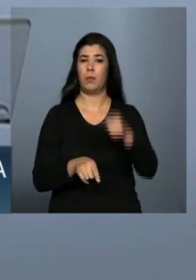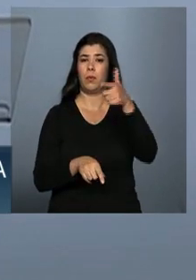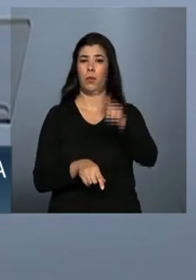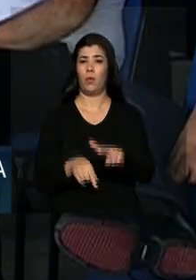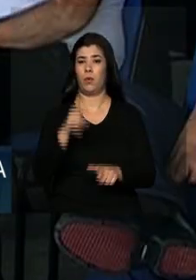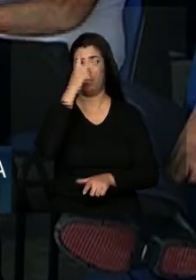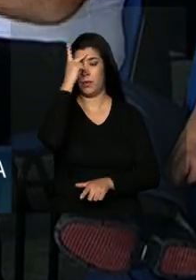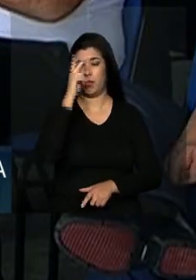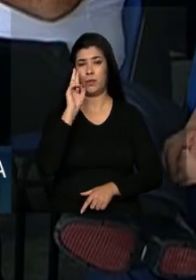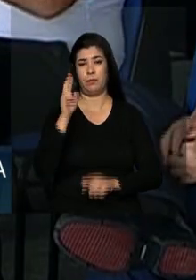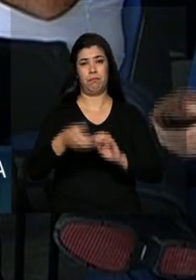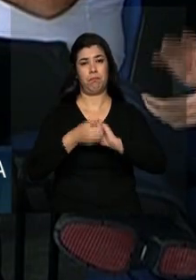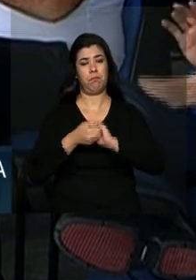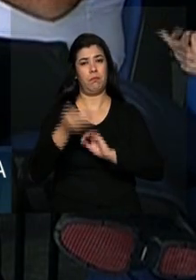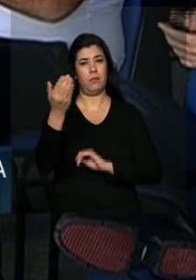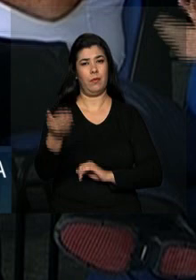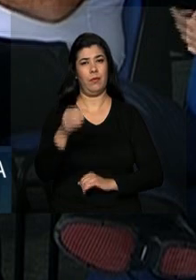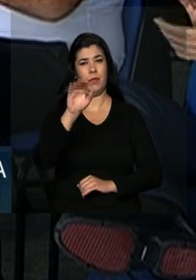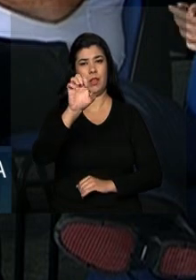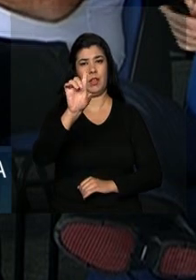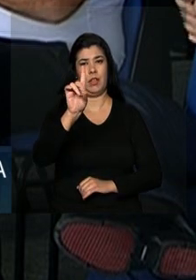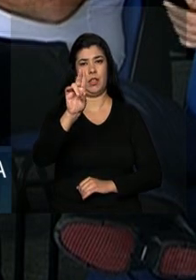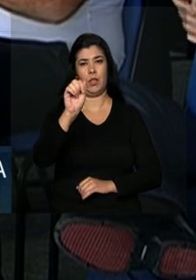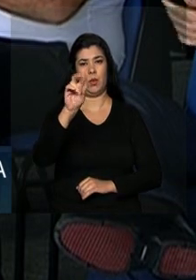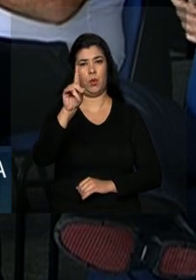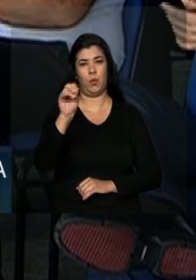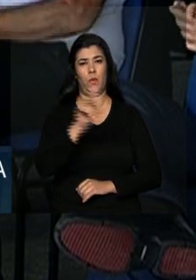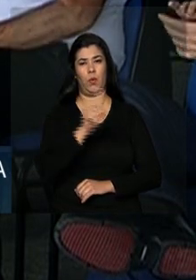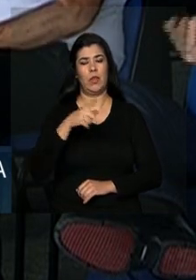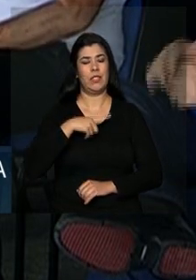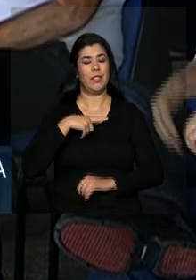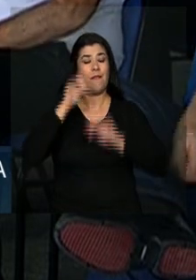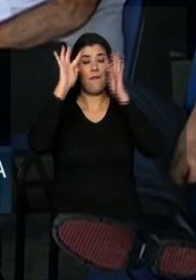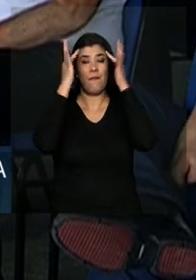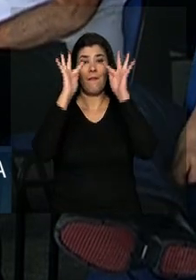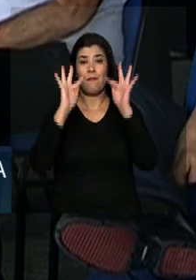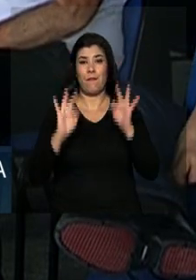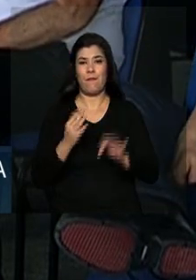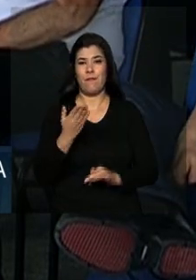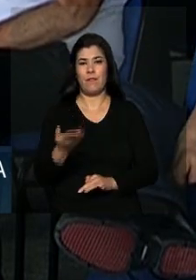o prefeito mais feliz do Brasil.